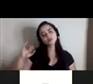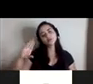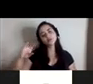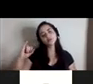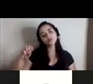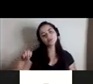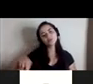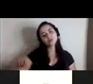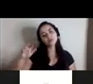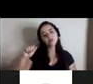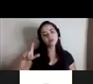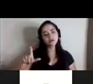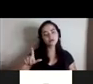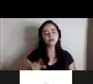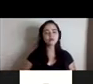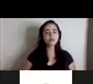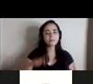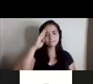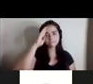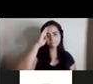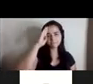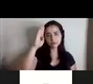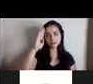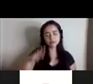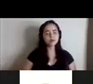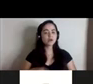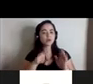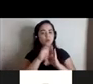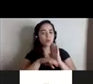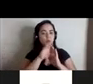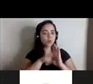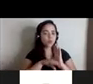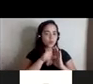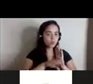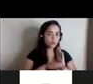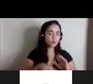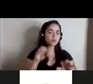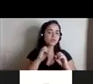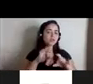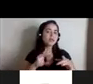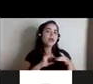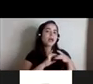Mas priorizar o currículo e o ensino integrados.